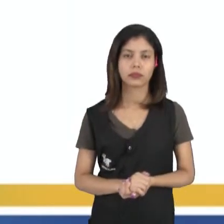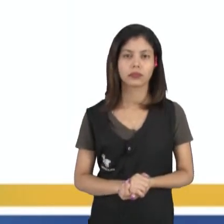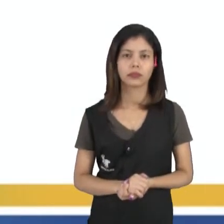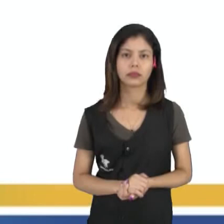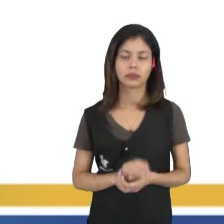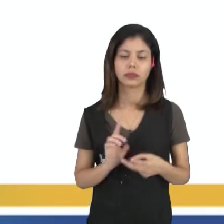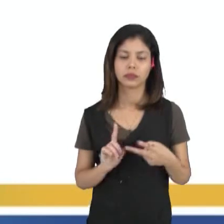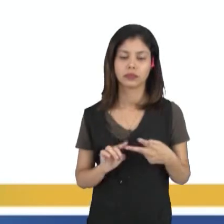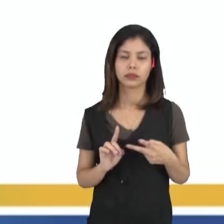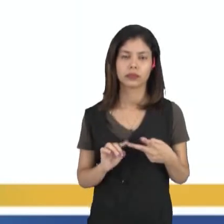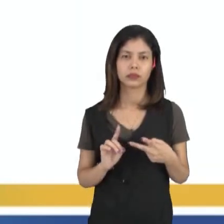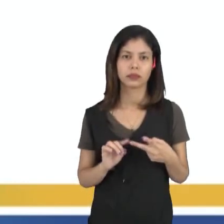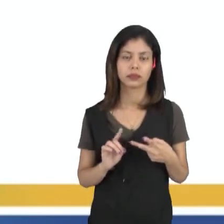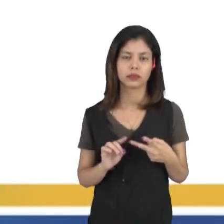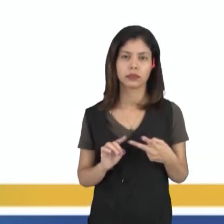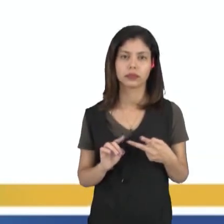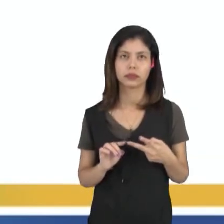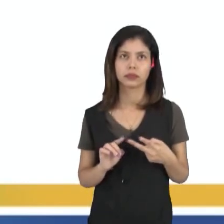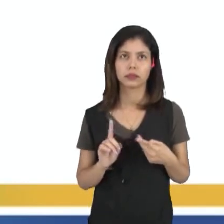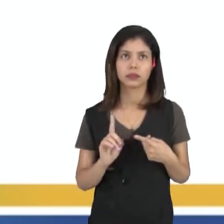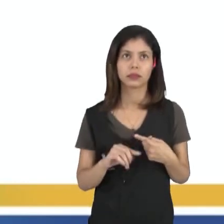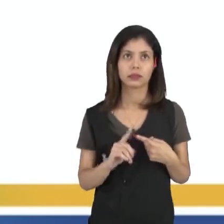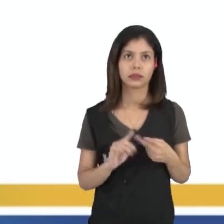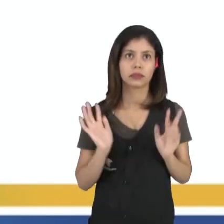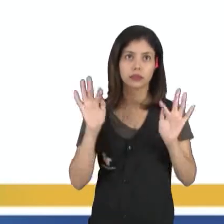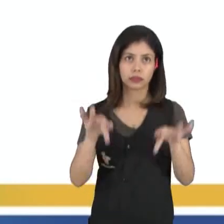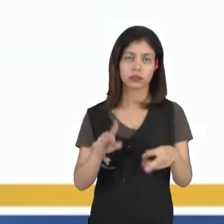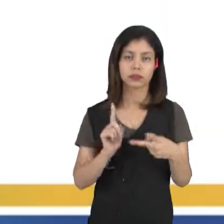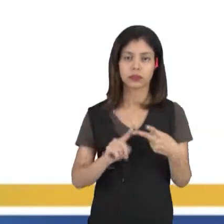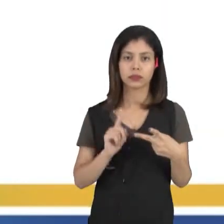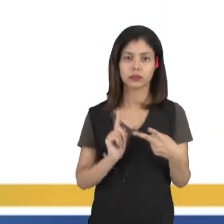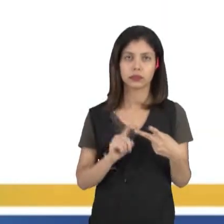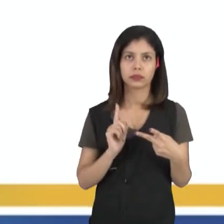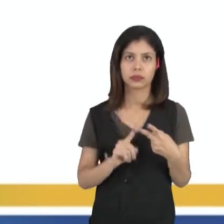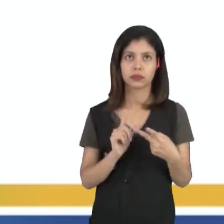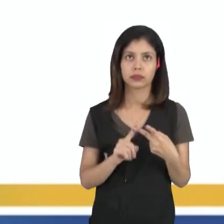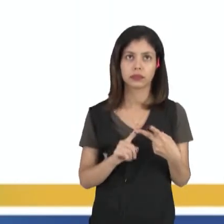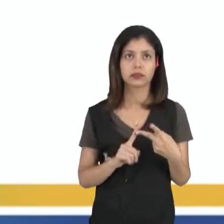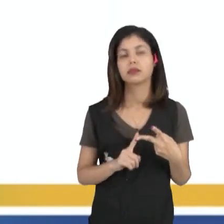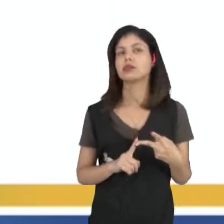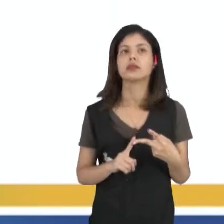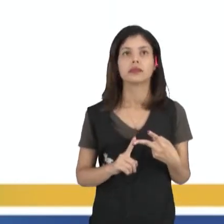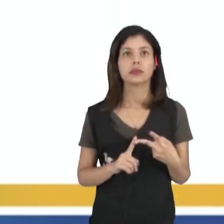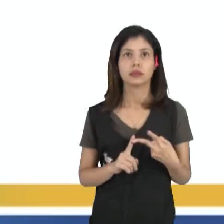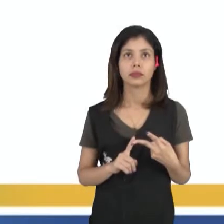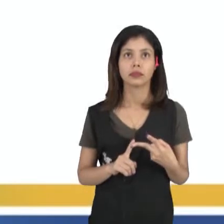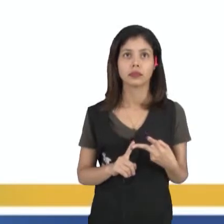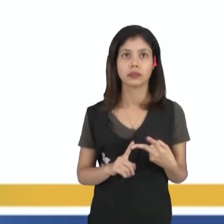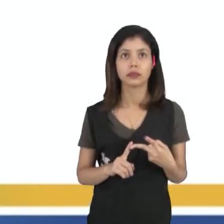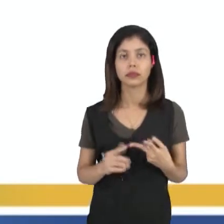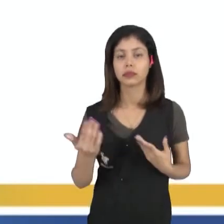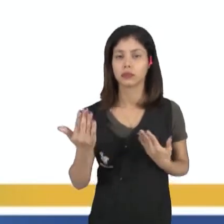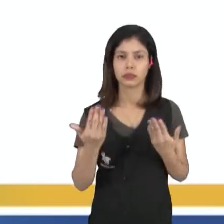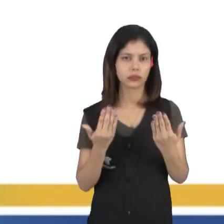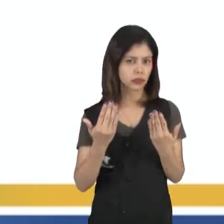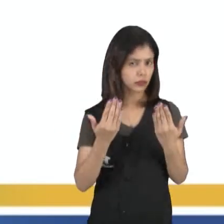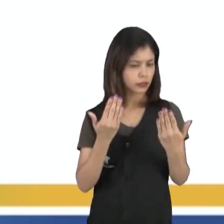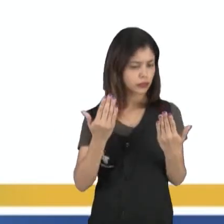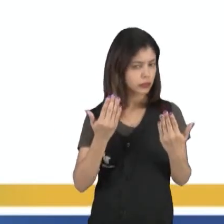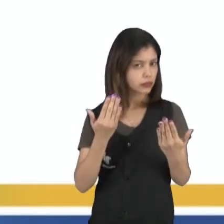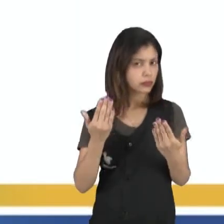né? Nas margens lodosas para ver se funcionava, bateu ali uma finalidade. O primeiro como é